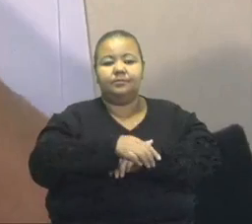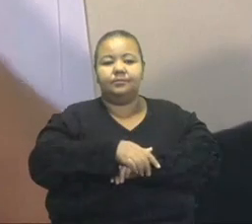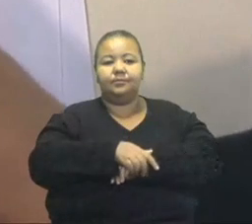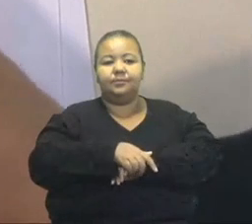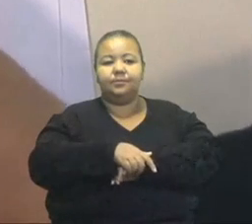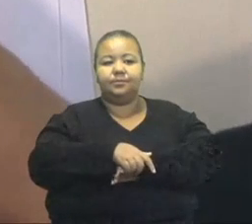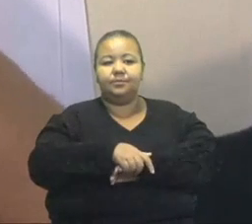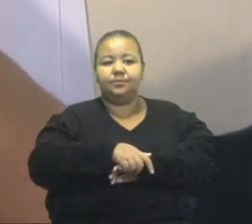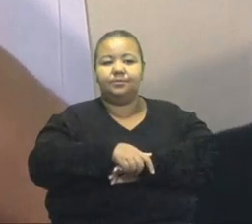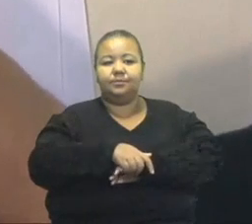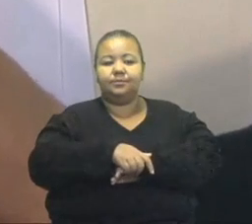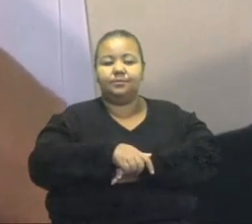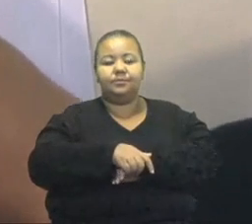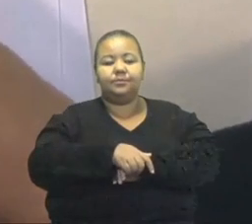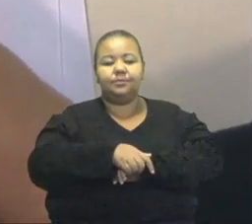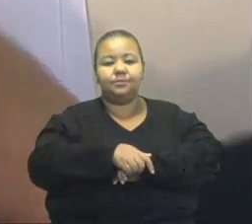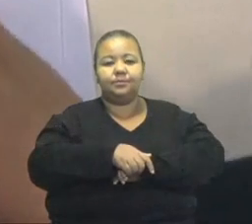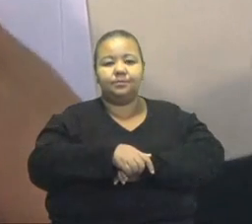matriz A.